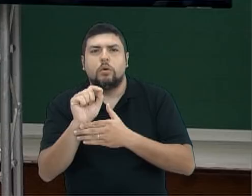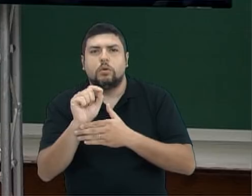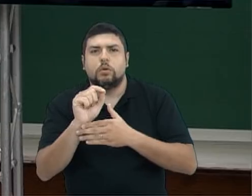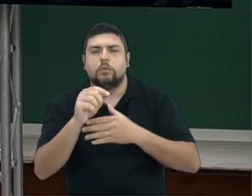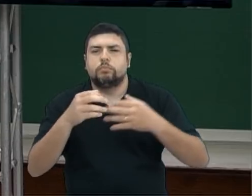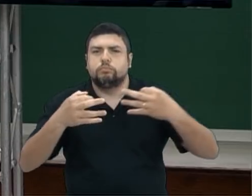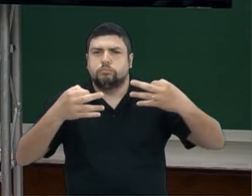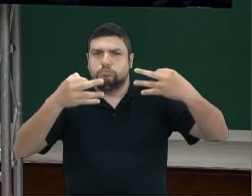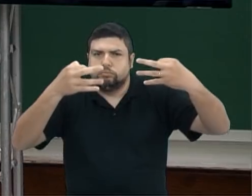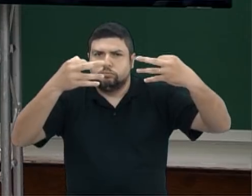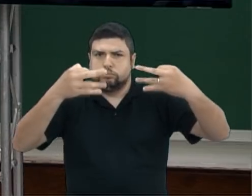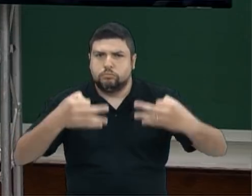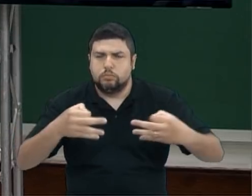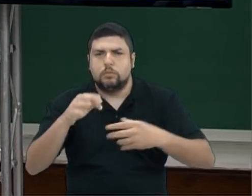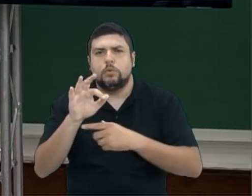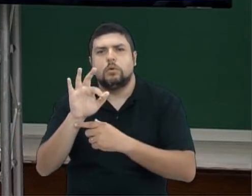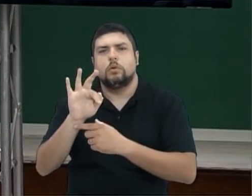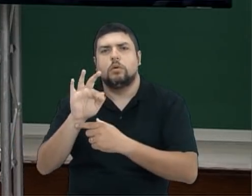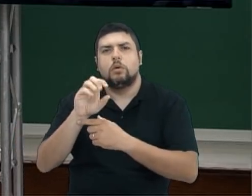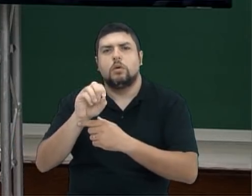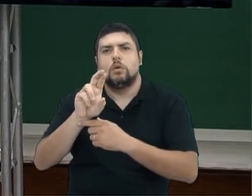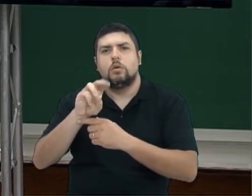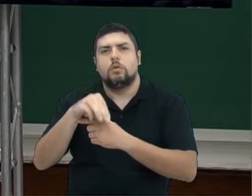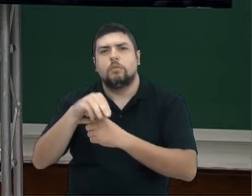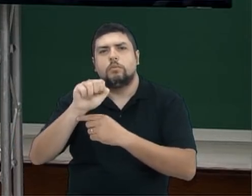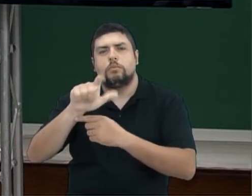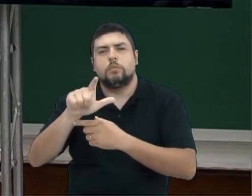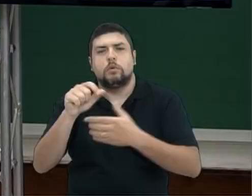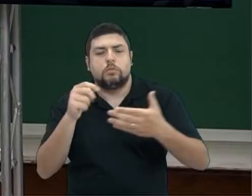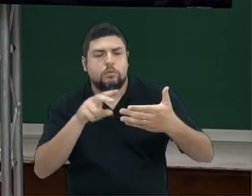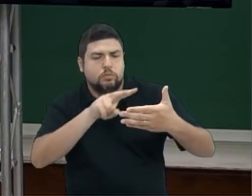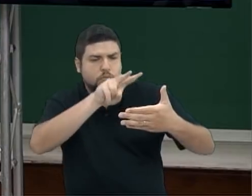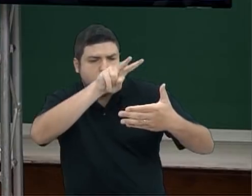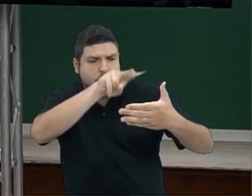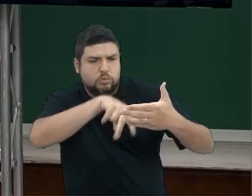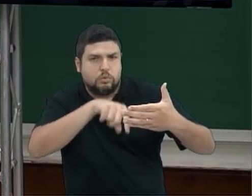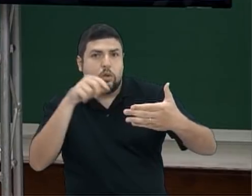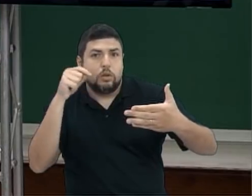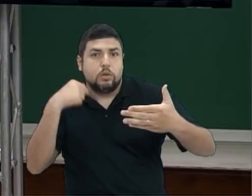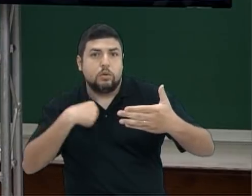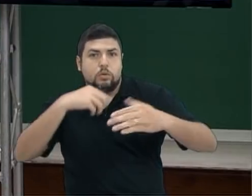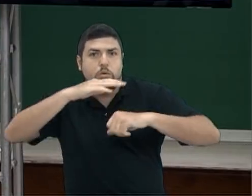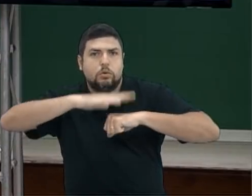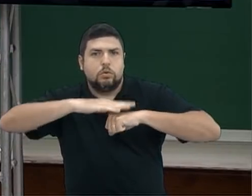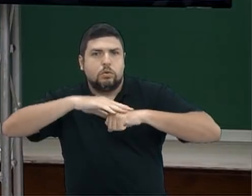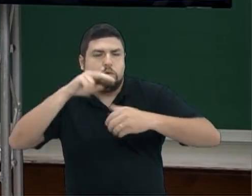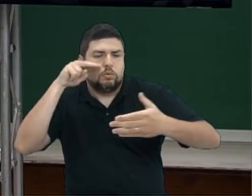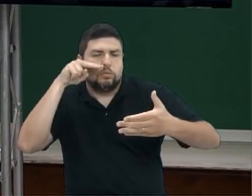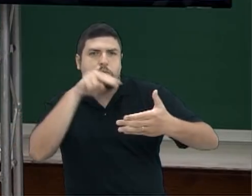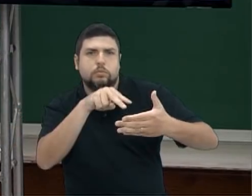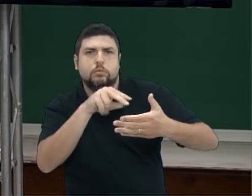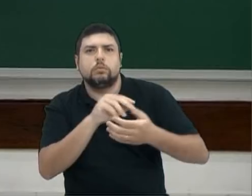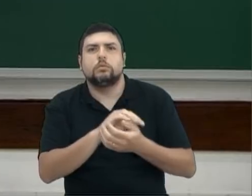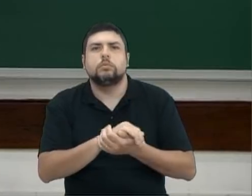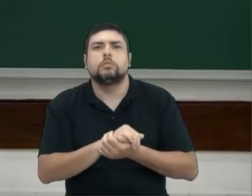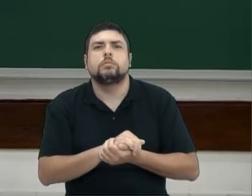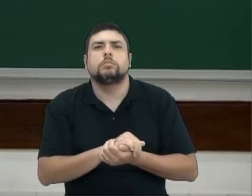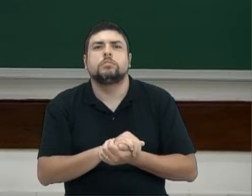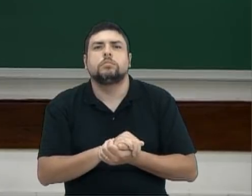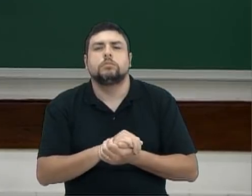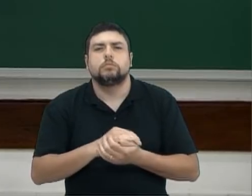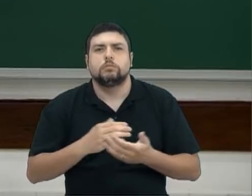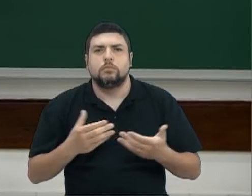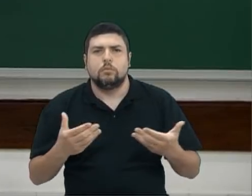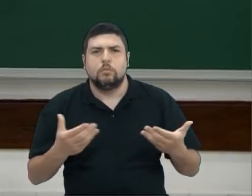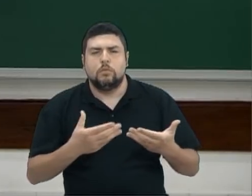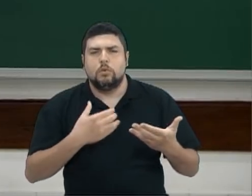tem como interlocutor a própria pessoa. Tudo bem? Então, o que a gente vai aprender sobre o